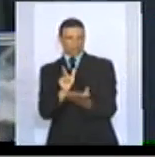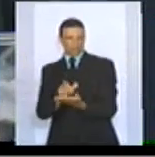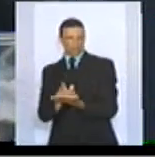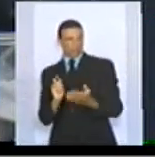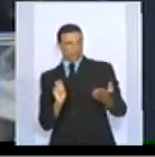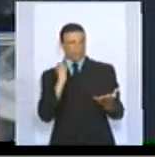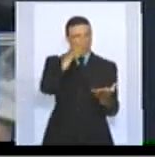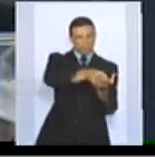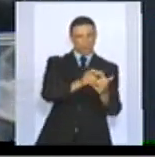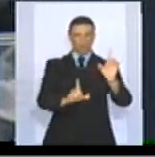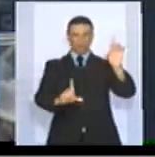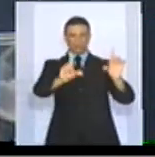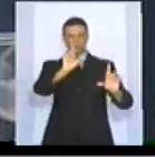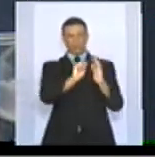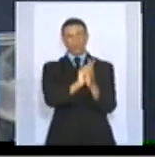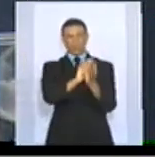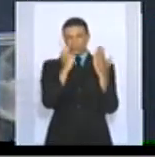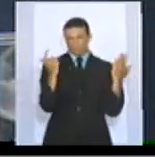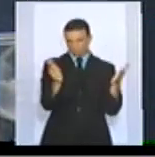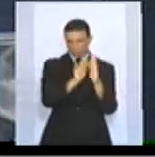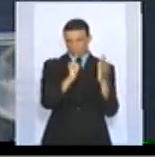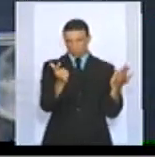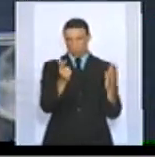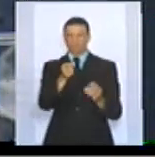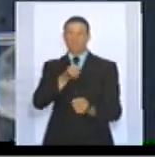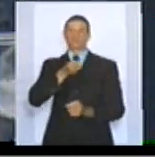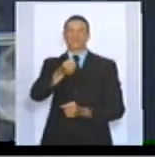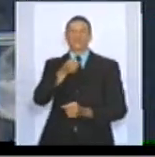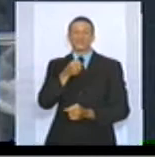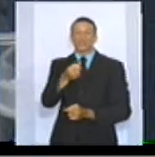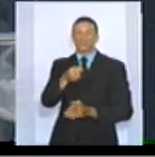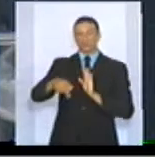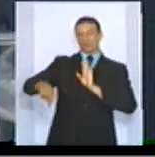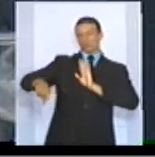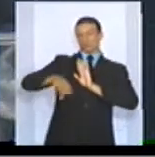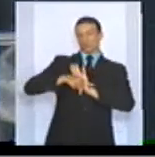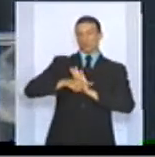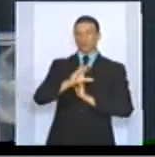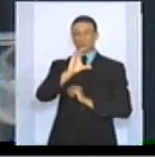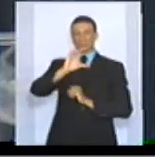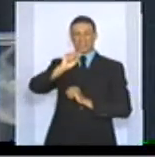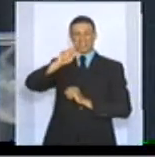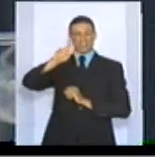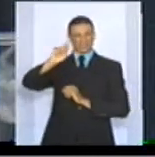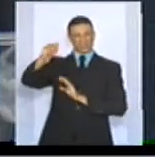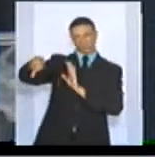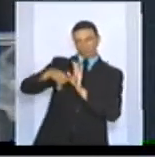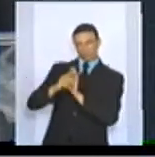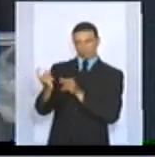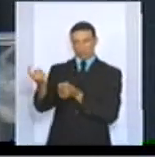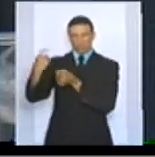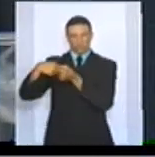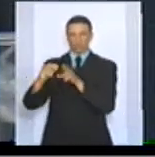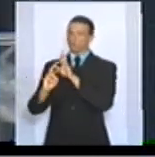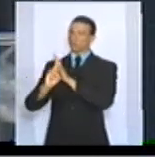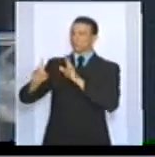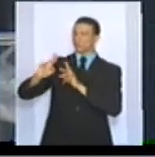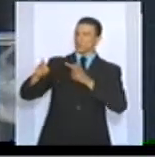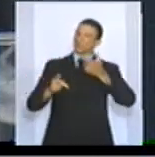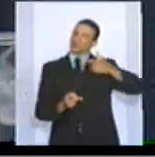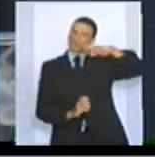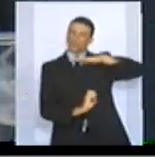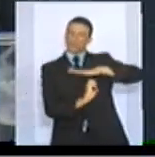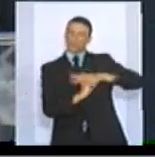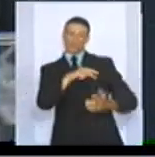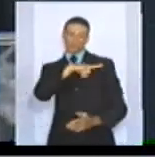exceto telejornais, deveria ser realizada por produtoras não pertencentes aos canais e que, no horário nobre, cada canal